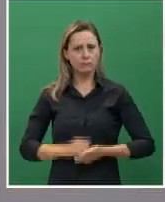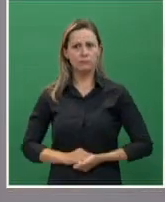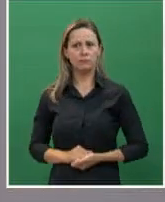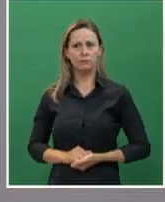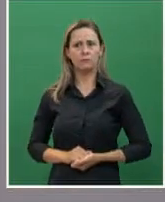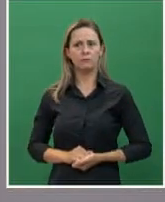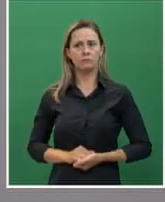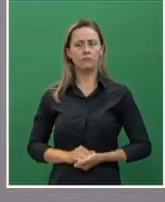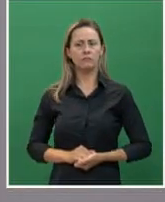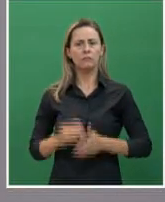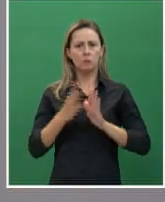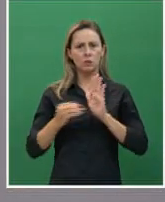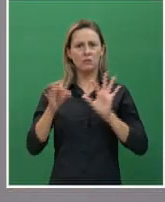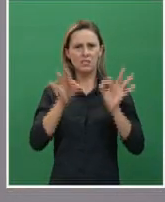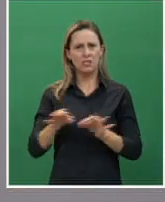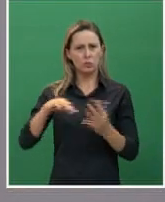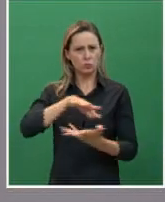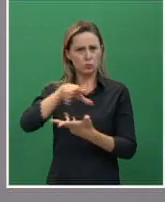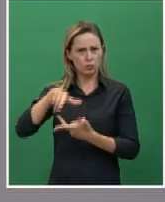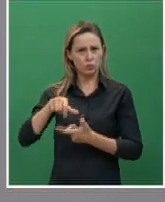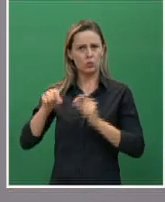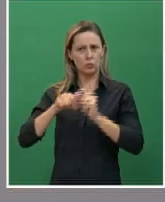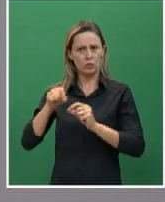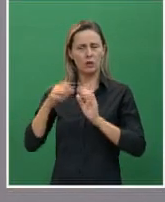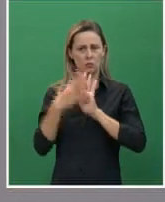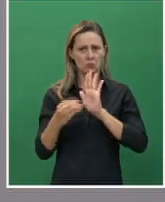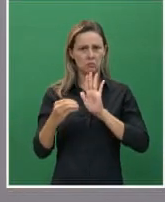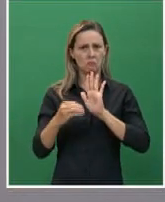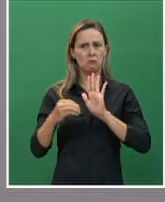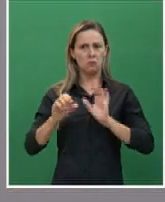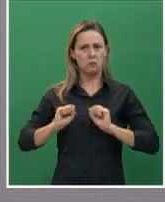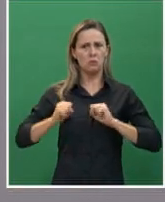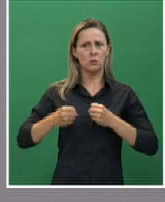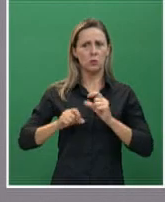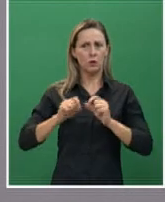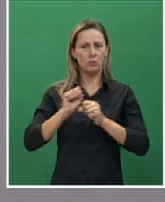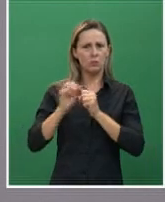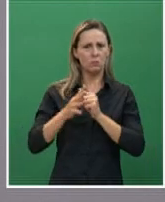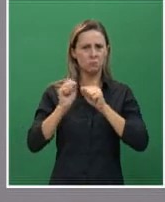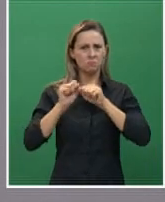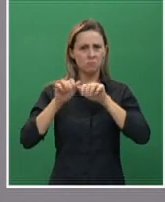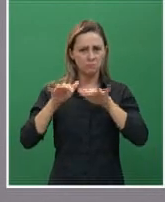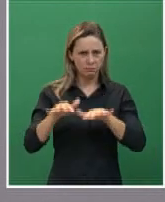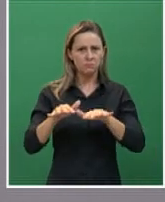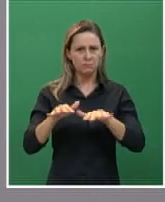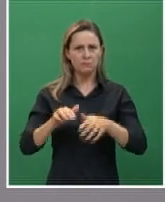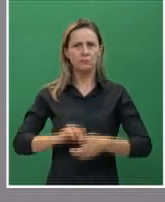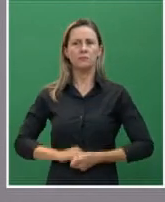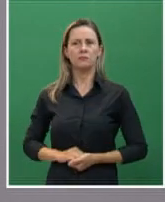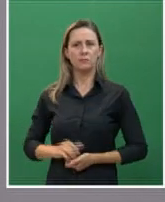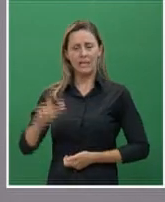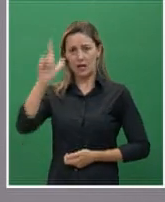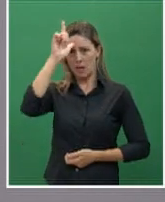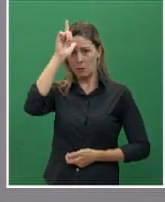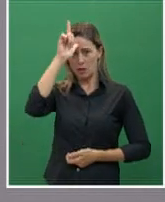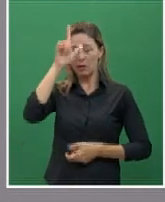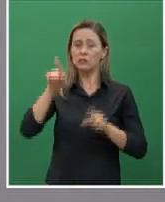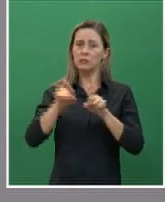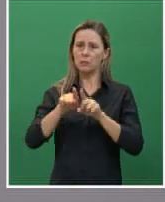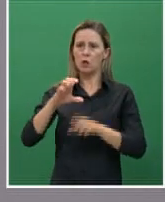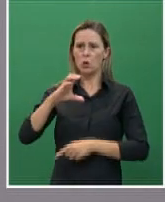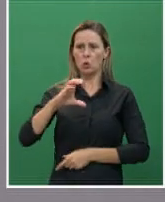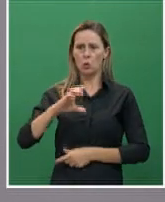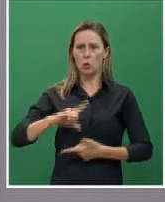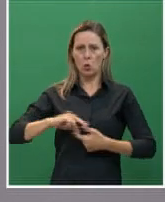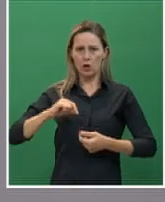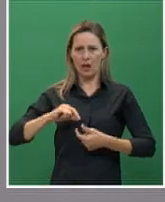que deram certo no mundo ponto de vista de combate a pandemia do coronavírus é Alemanha a especialmente a Coreia Nova